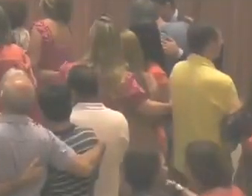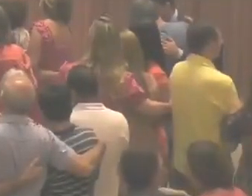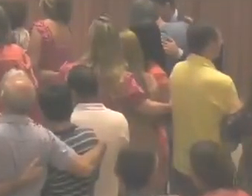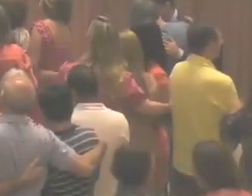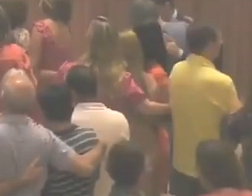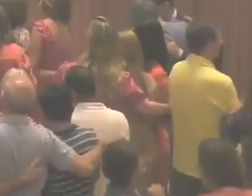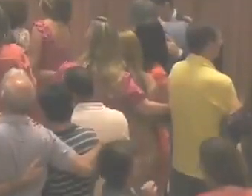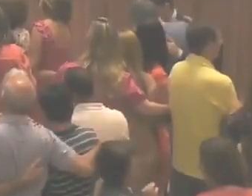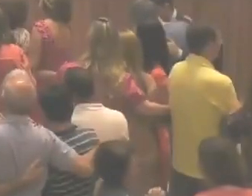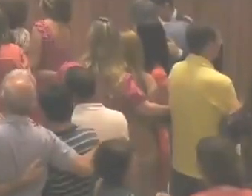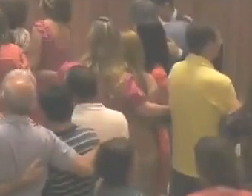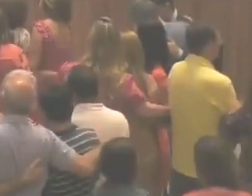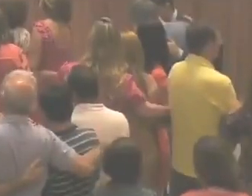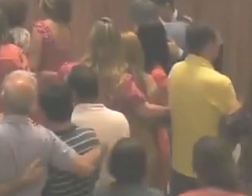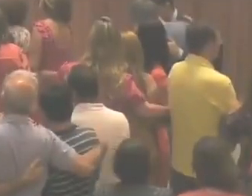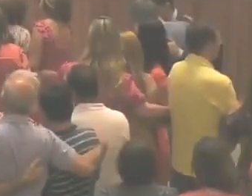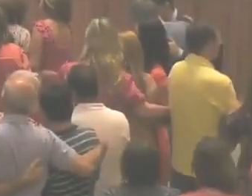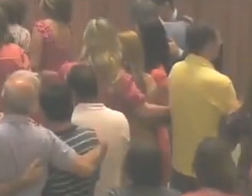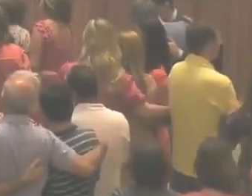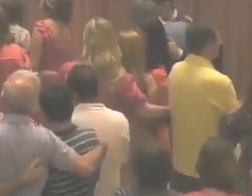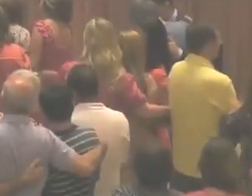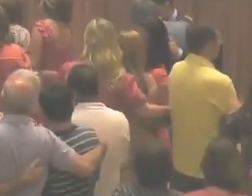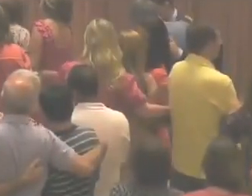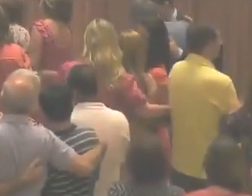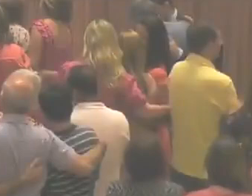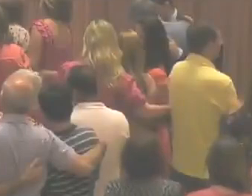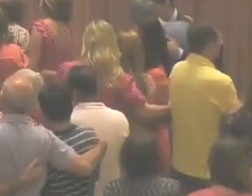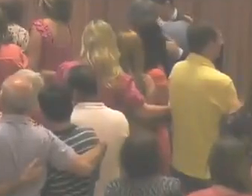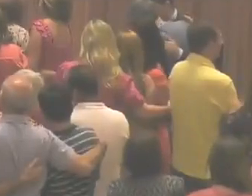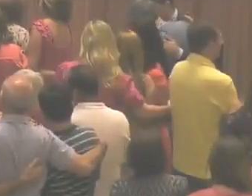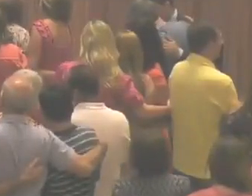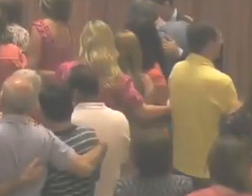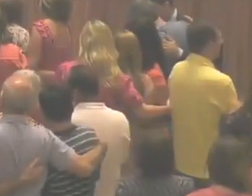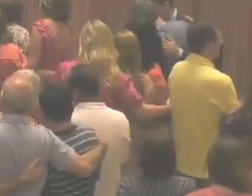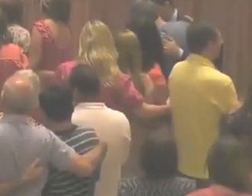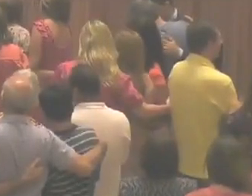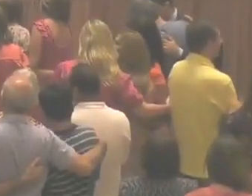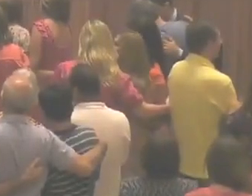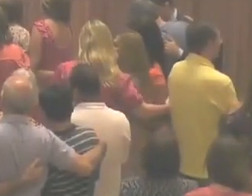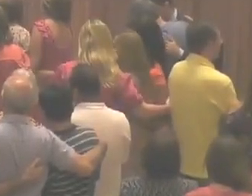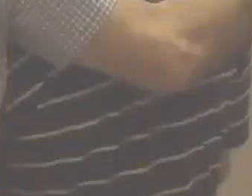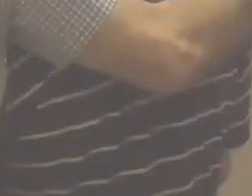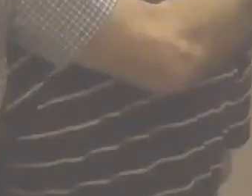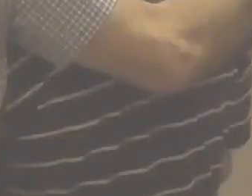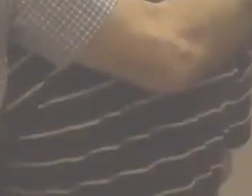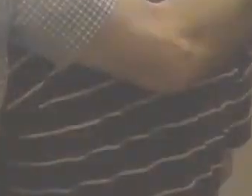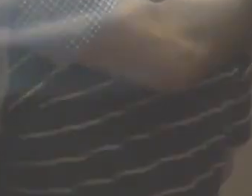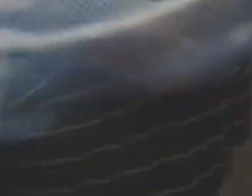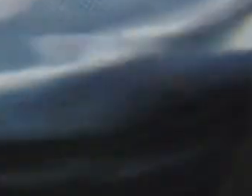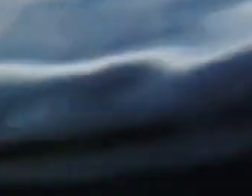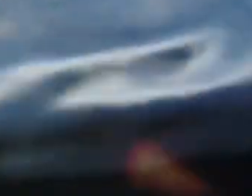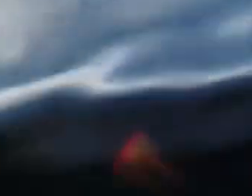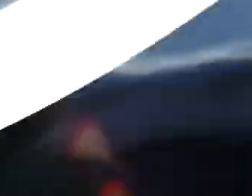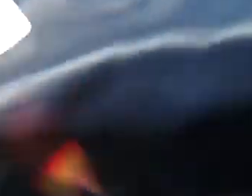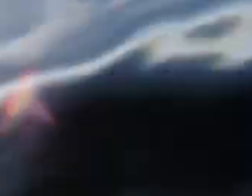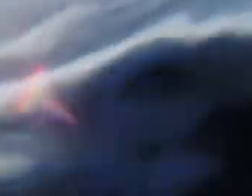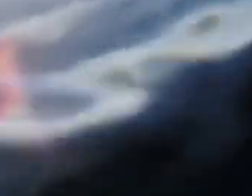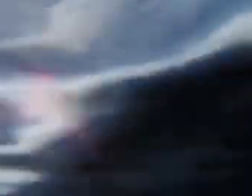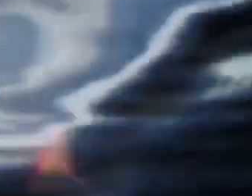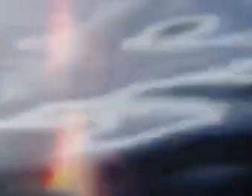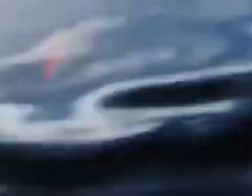ser sócio tá parceiro dele nos projetos e o tamanho dele vai ser revelador